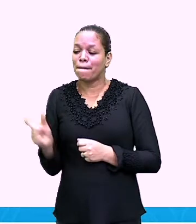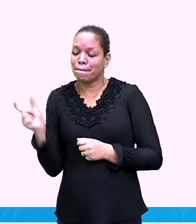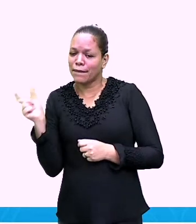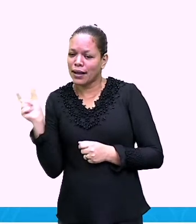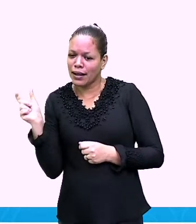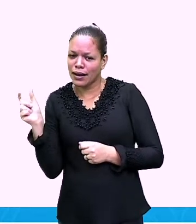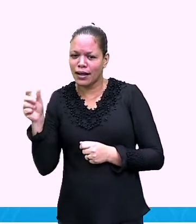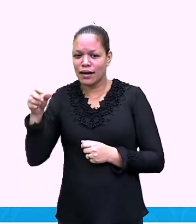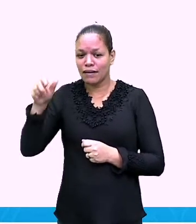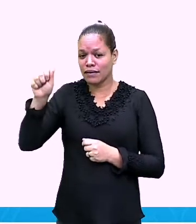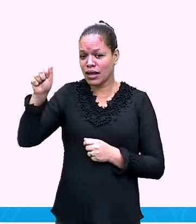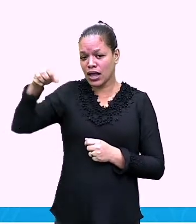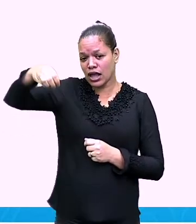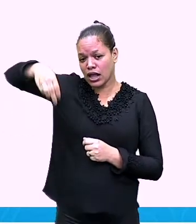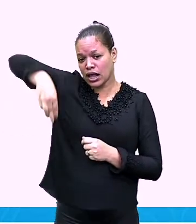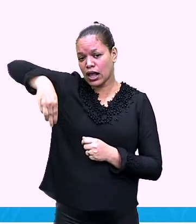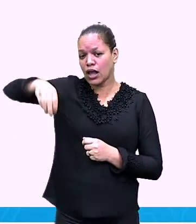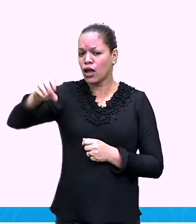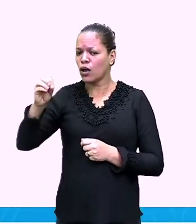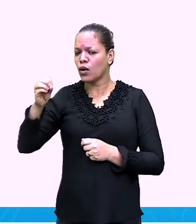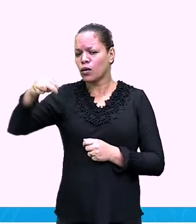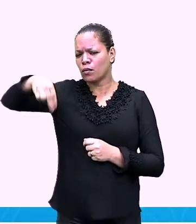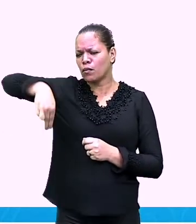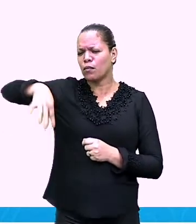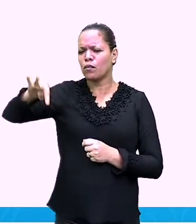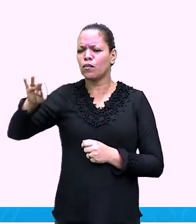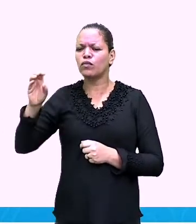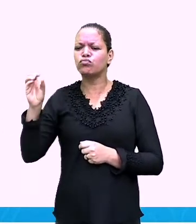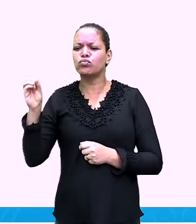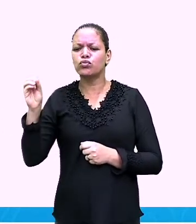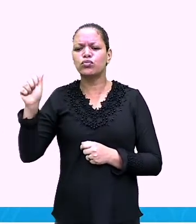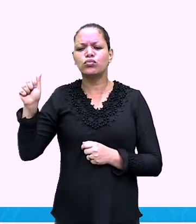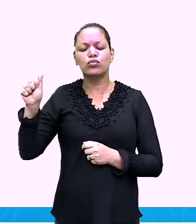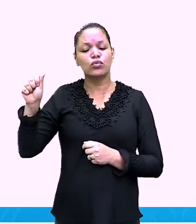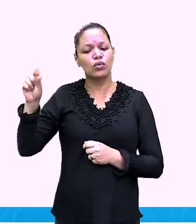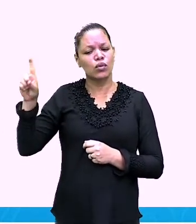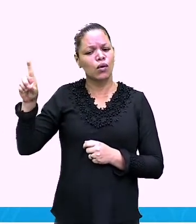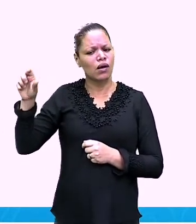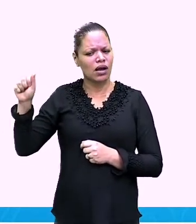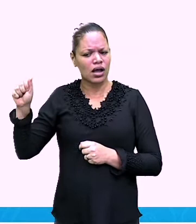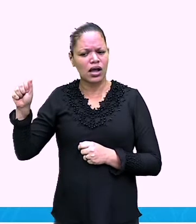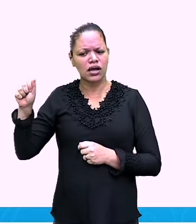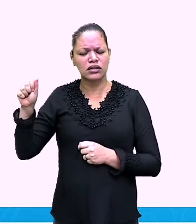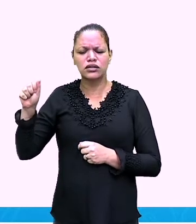amontoadas, Empilhadas, misturadas, são muitas pecinhas juntas.